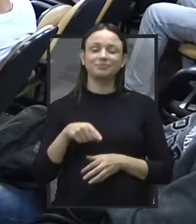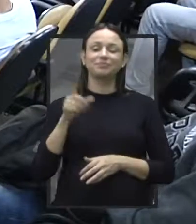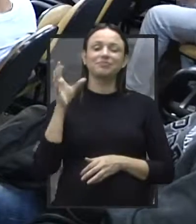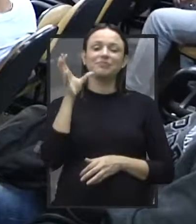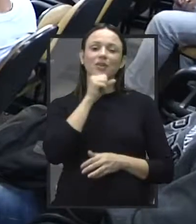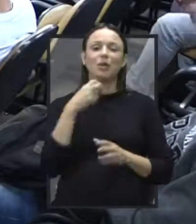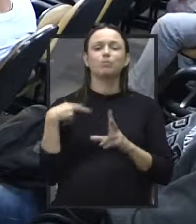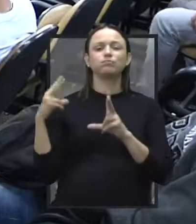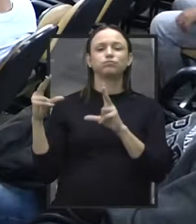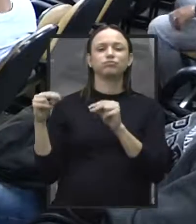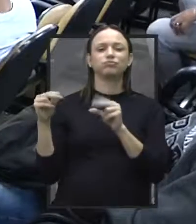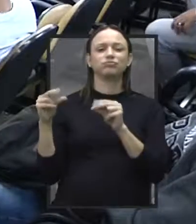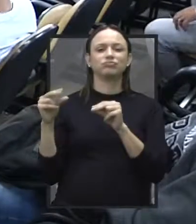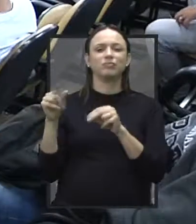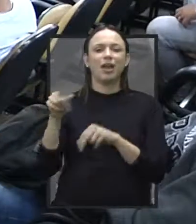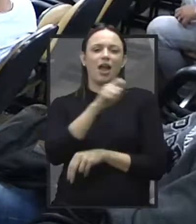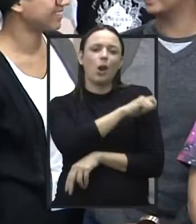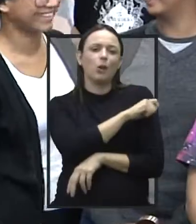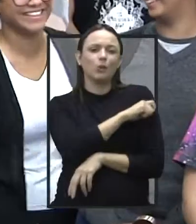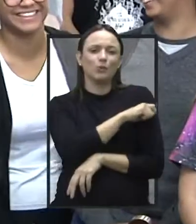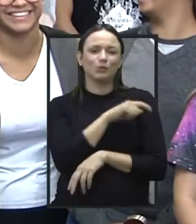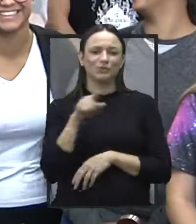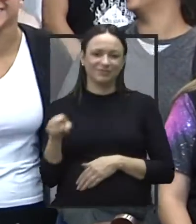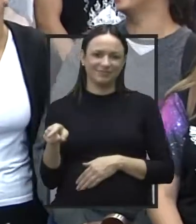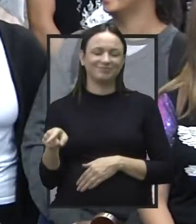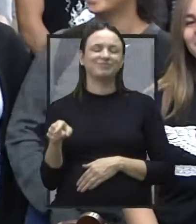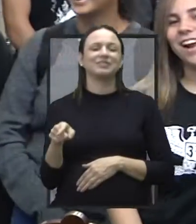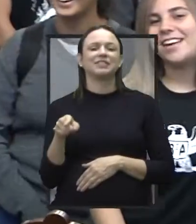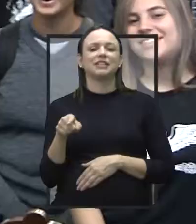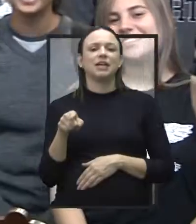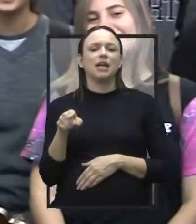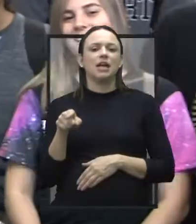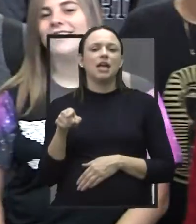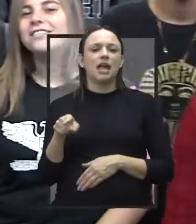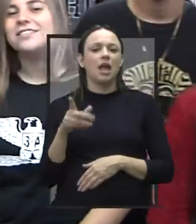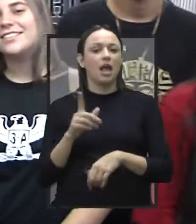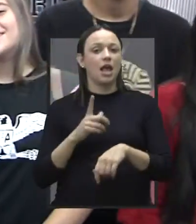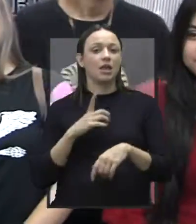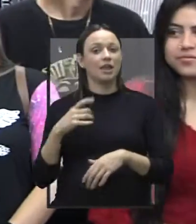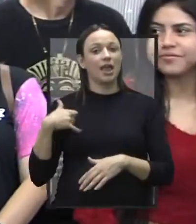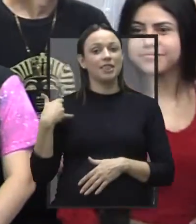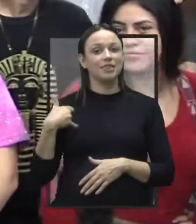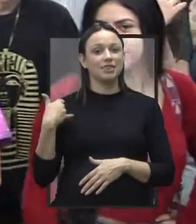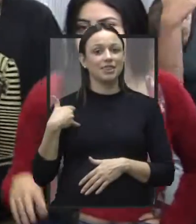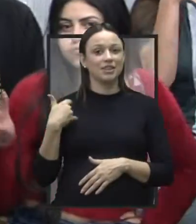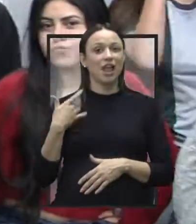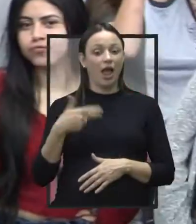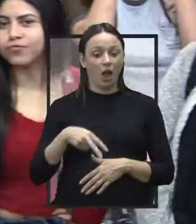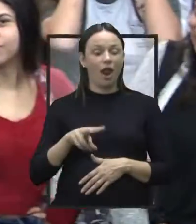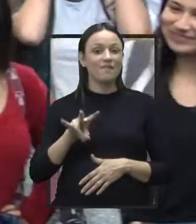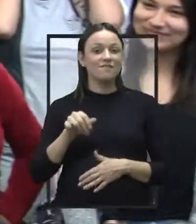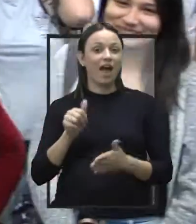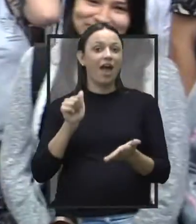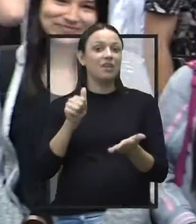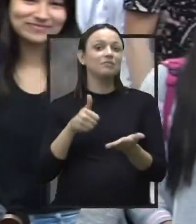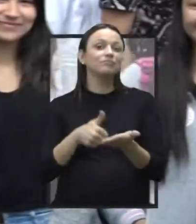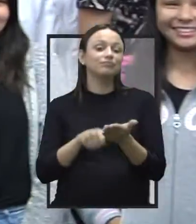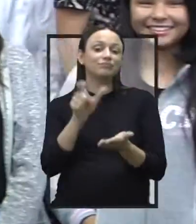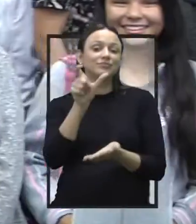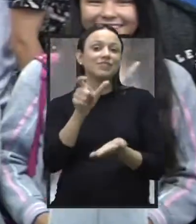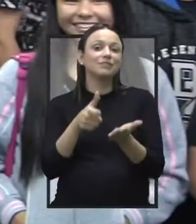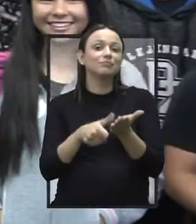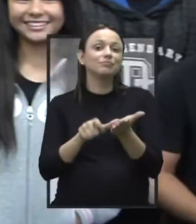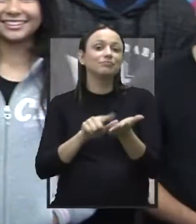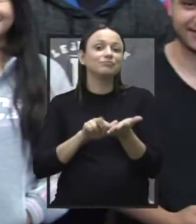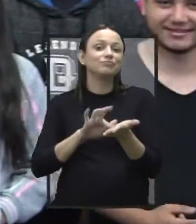rápida conversa que eu tive com os alunos, eles estão justamente na idade agora já de ir tirando o título e votando no